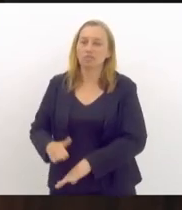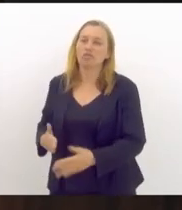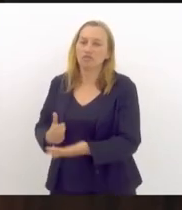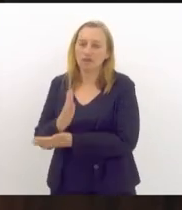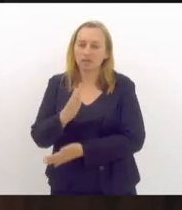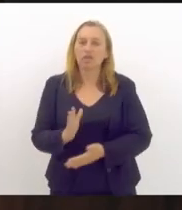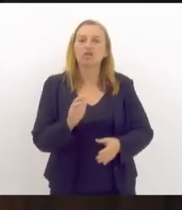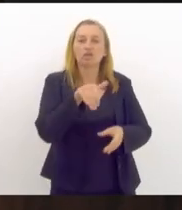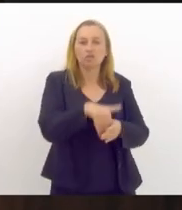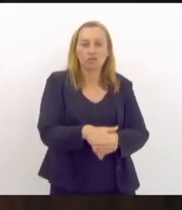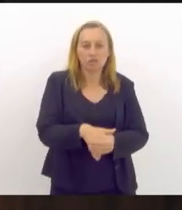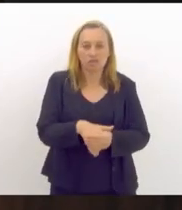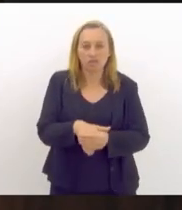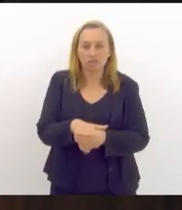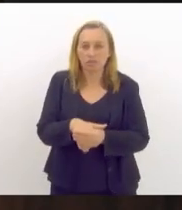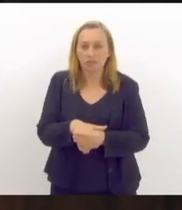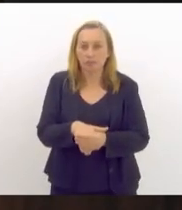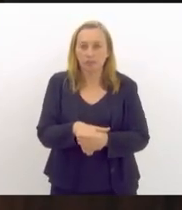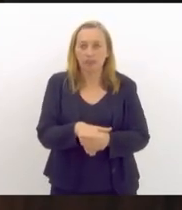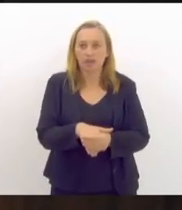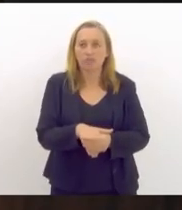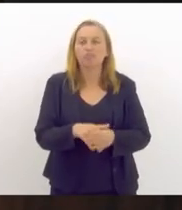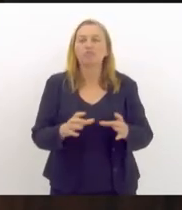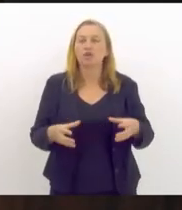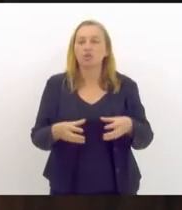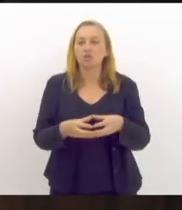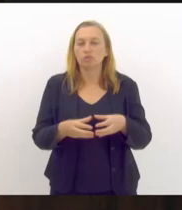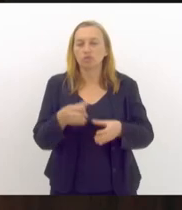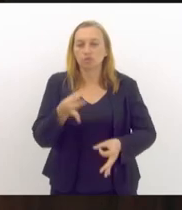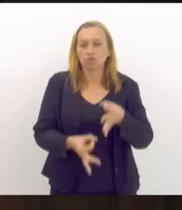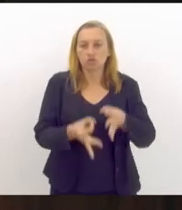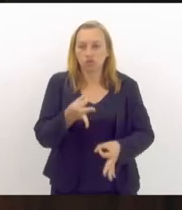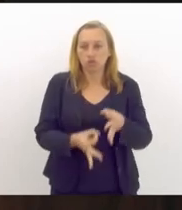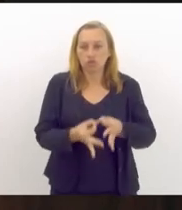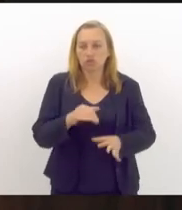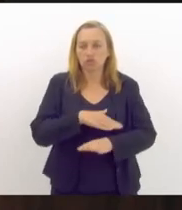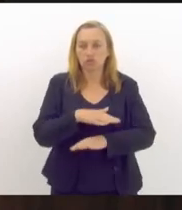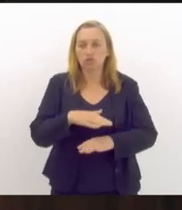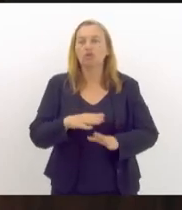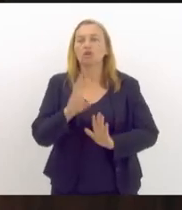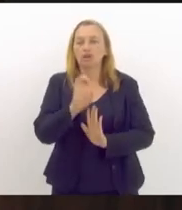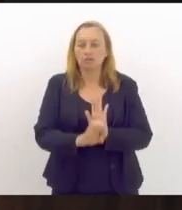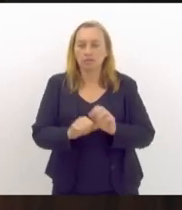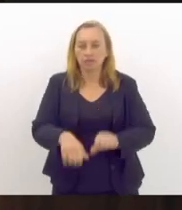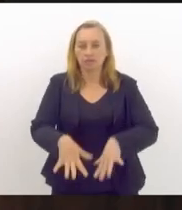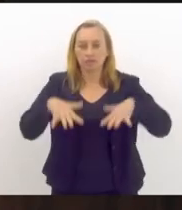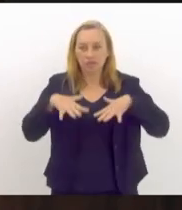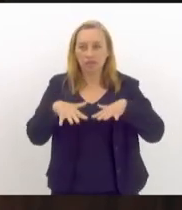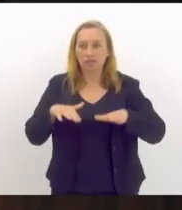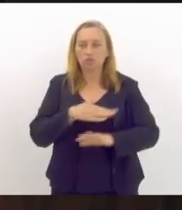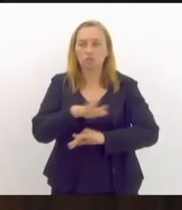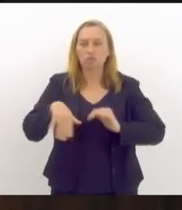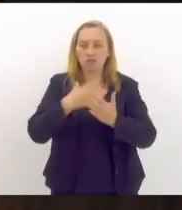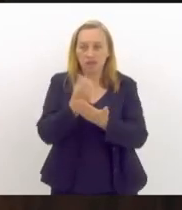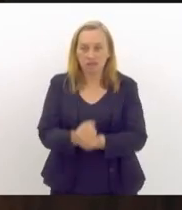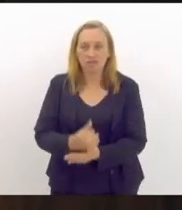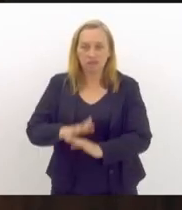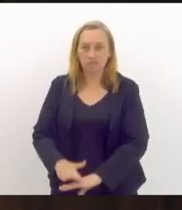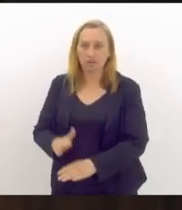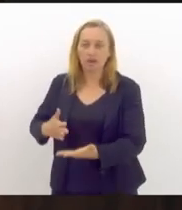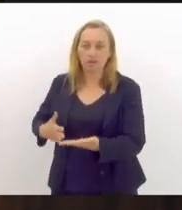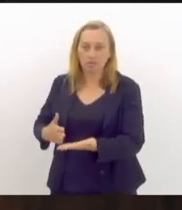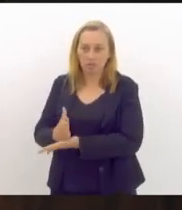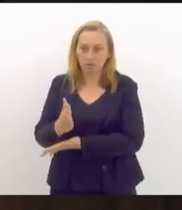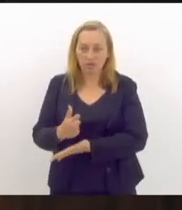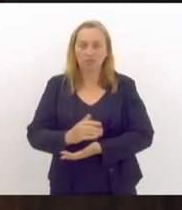em votação o parecer da comissão de construção justiça sobre as emendas de plenário só diz que a própria mas como